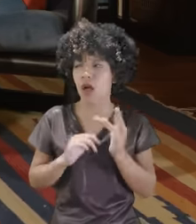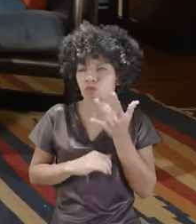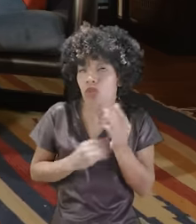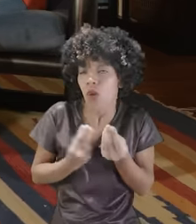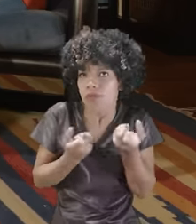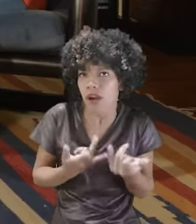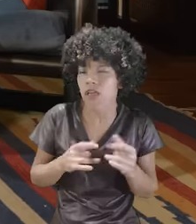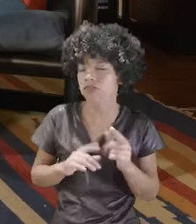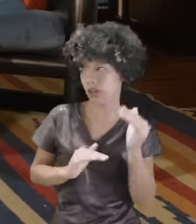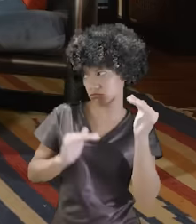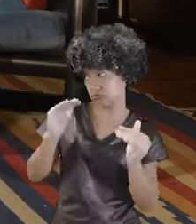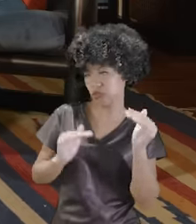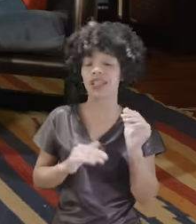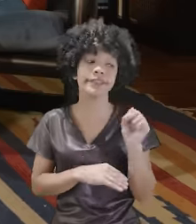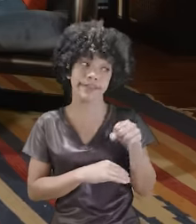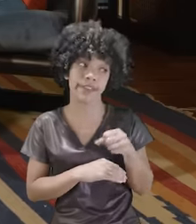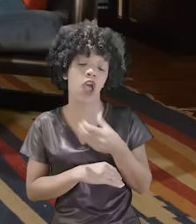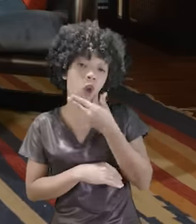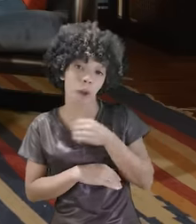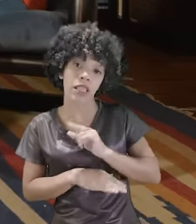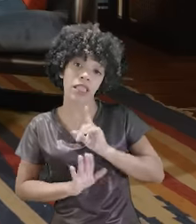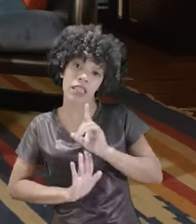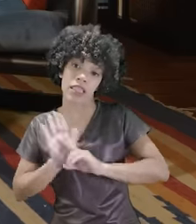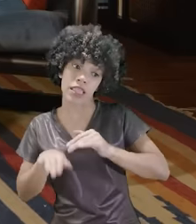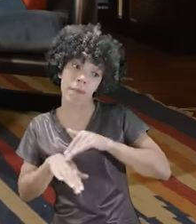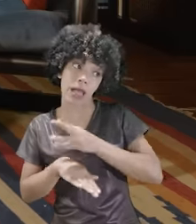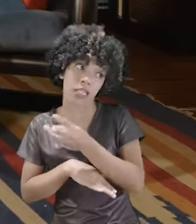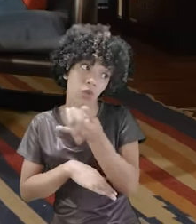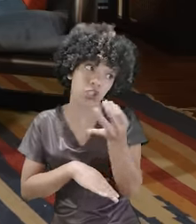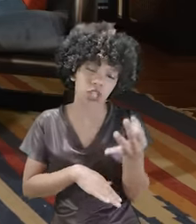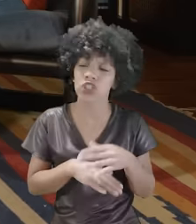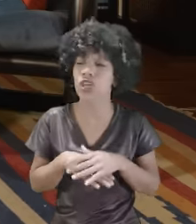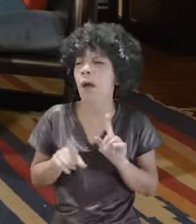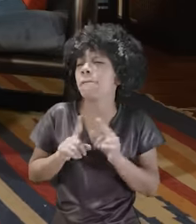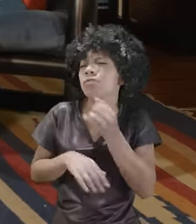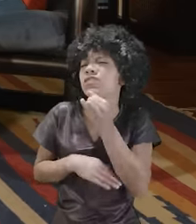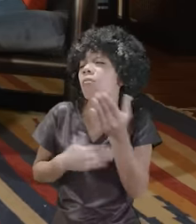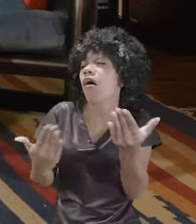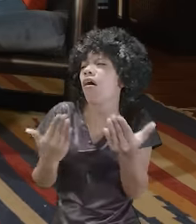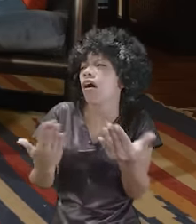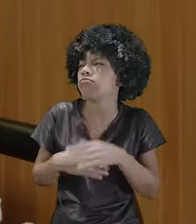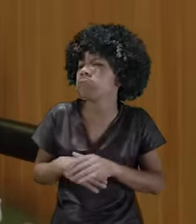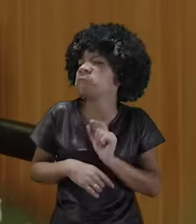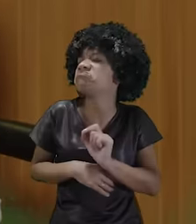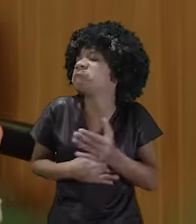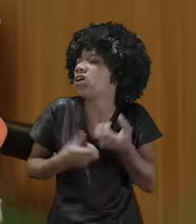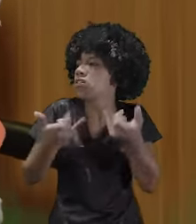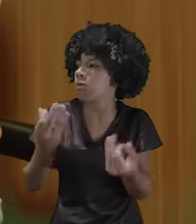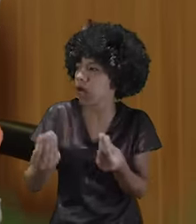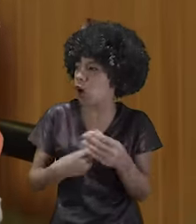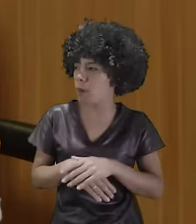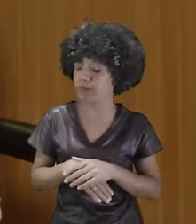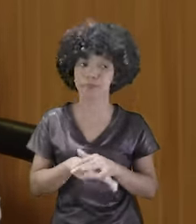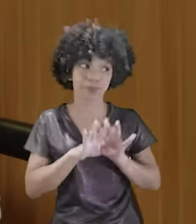mais com mais status Ei ele tem mais direito da gente mas não religião não mesma coisa de direitos que os homens têm que vocês não tem que